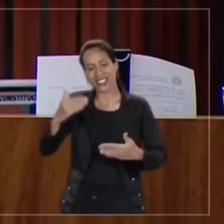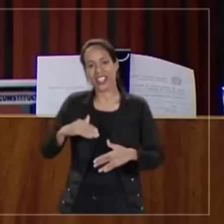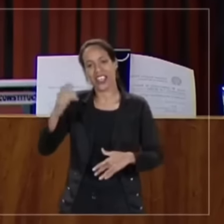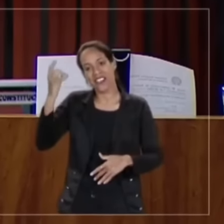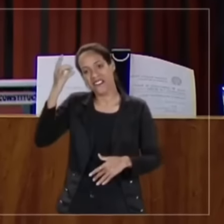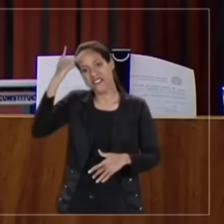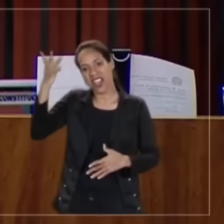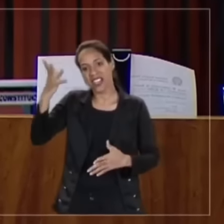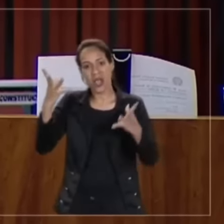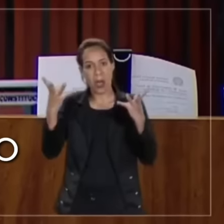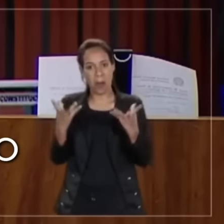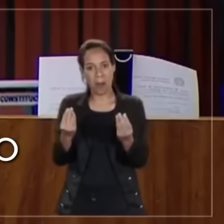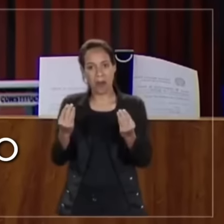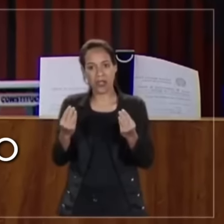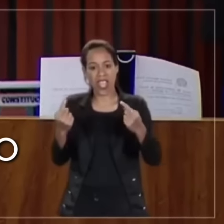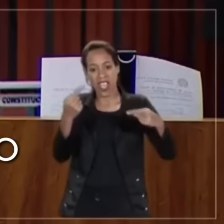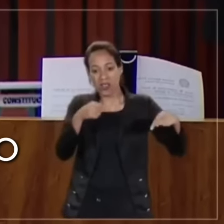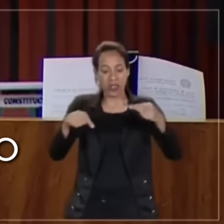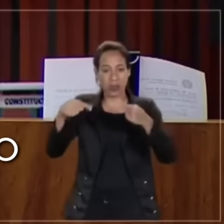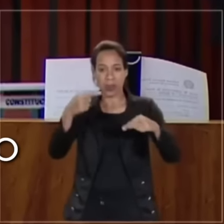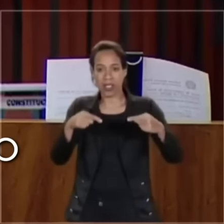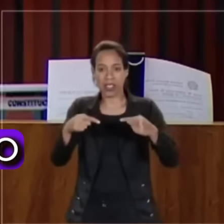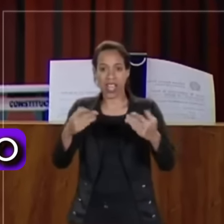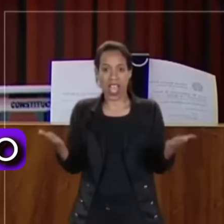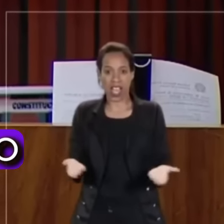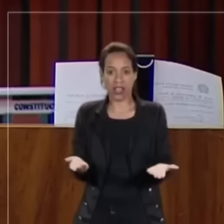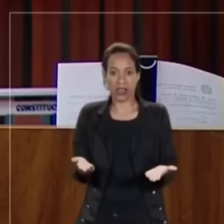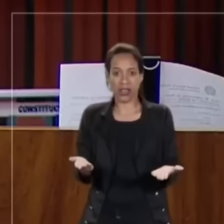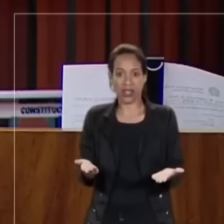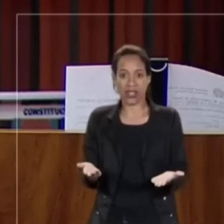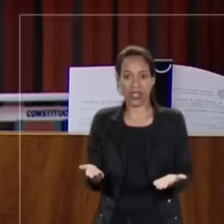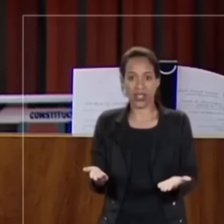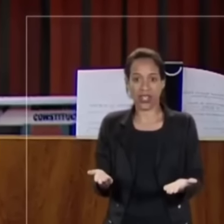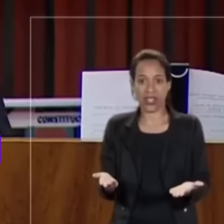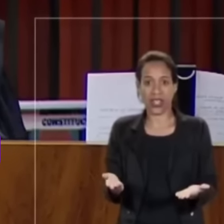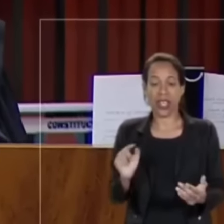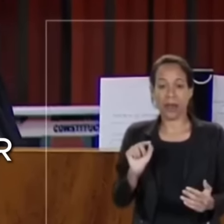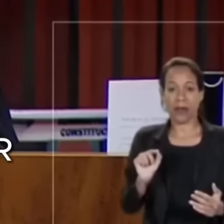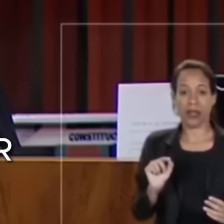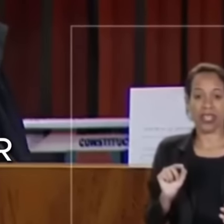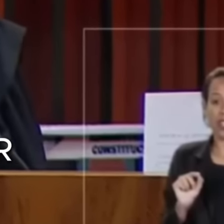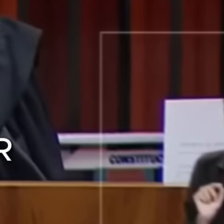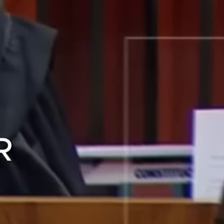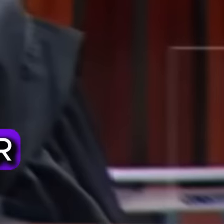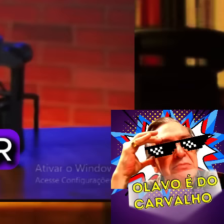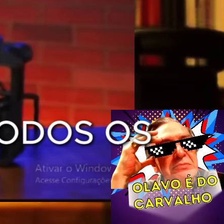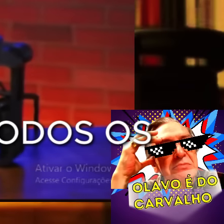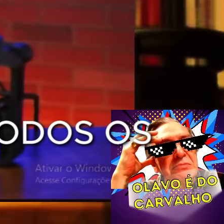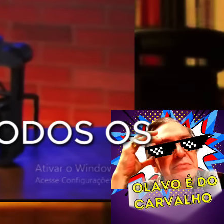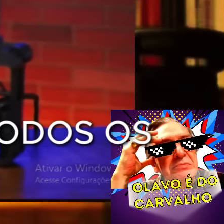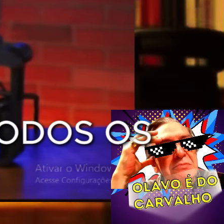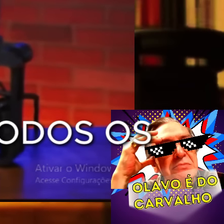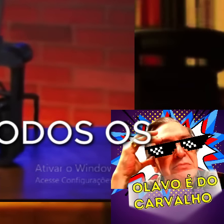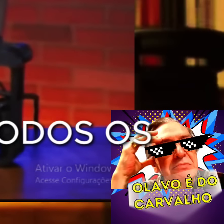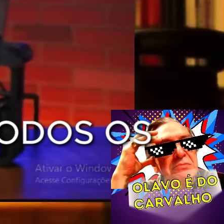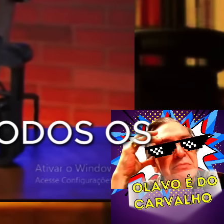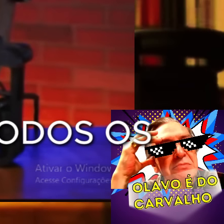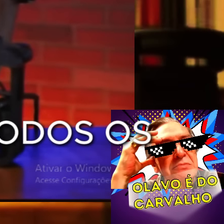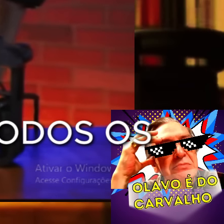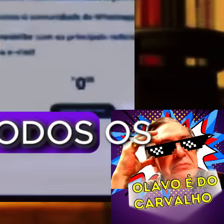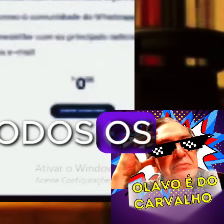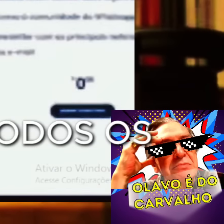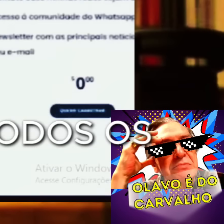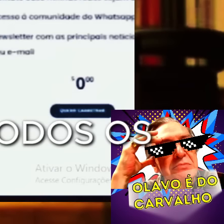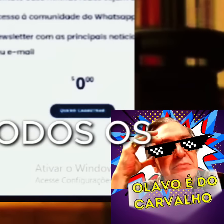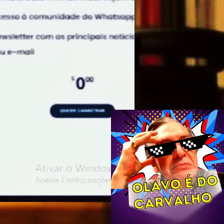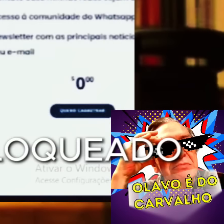Eu convido você, enquanto isso, a se tornar meu apoiador. E como você não pode fazer, já que eu estou há 2 anos